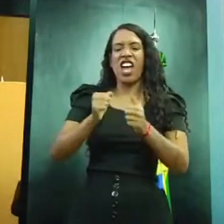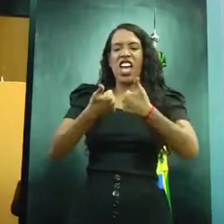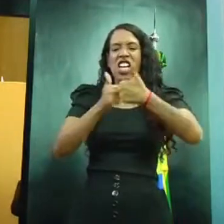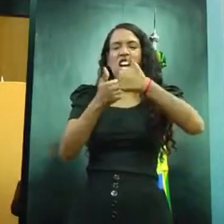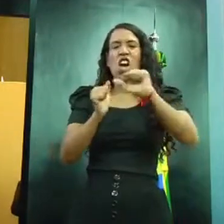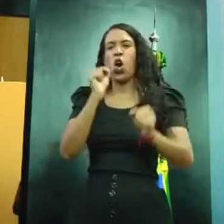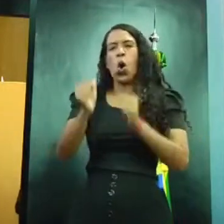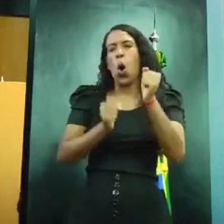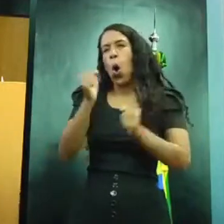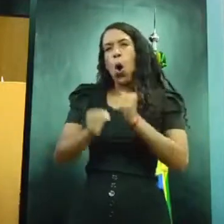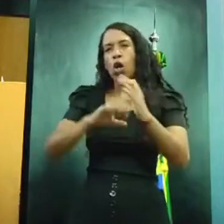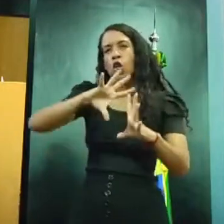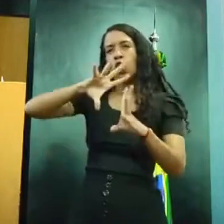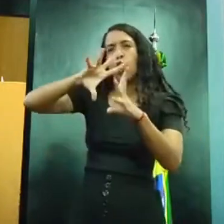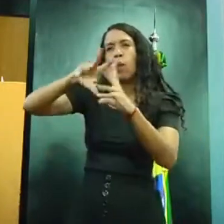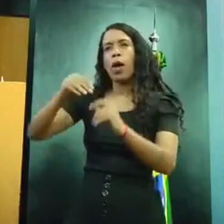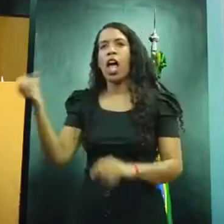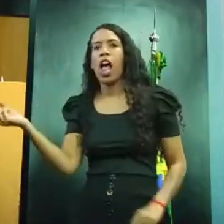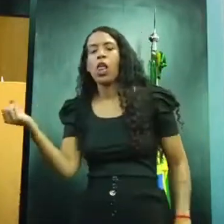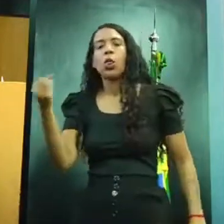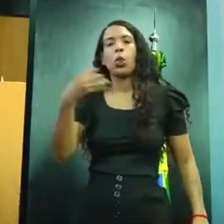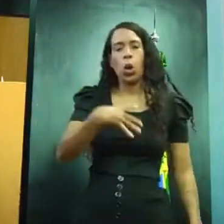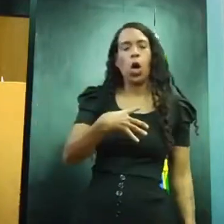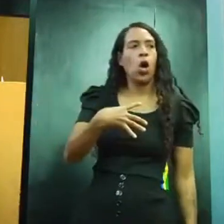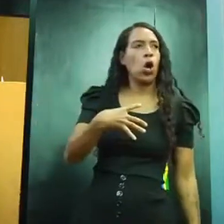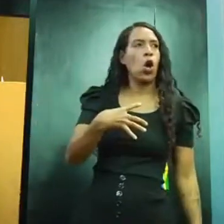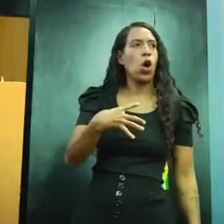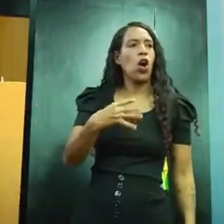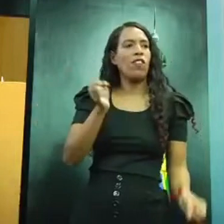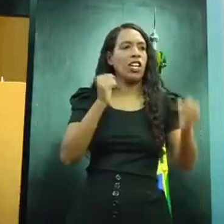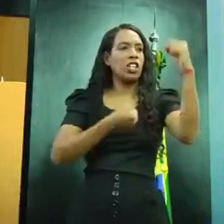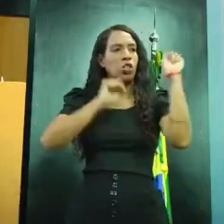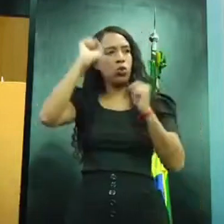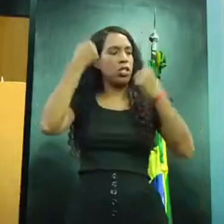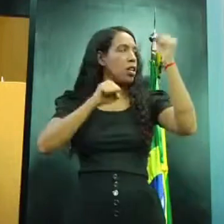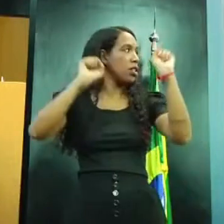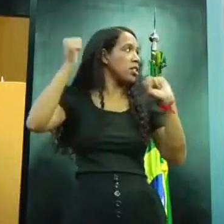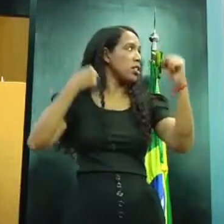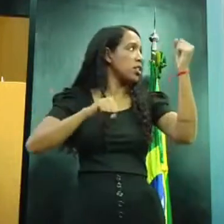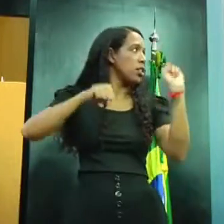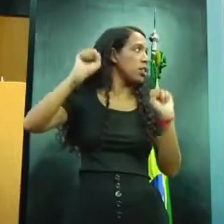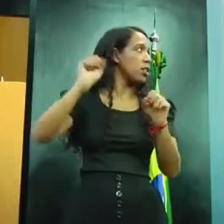em curso no mundo pela neoindustrialização.